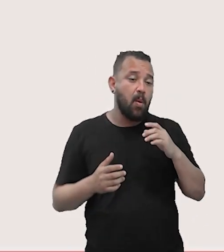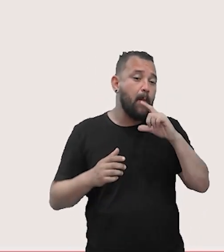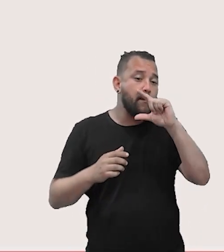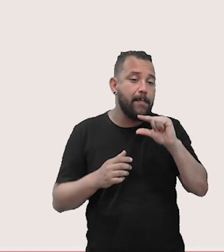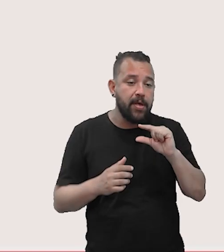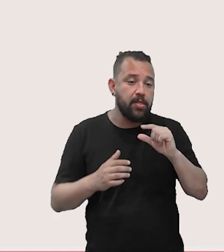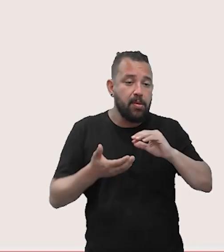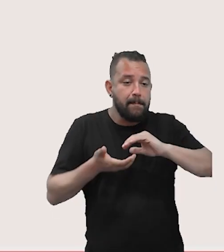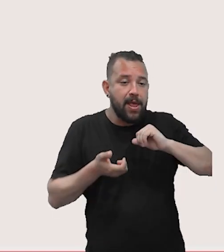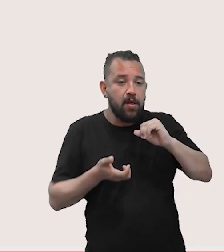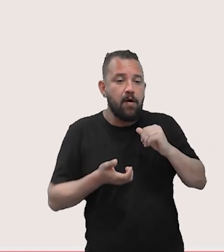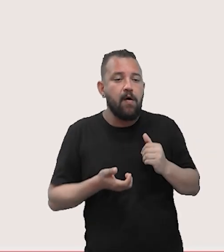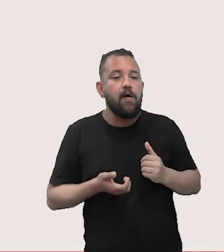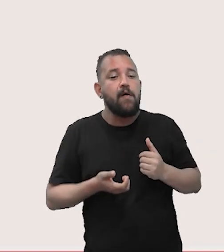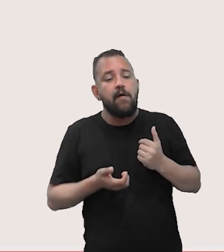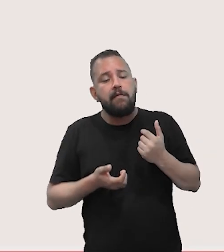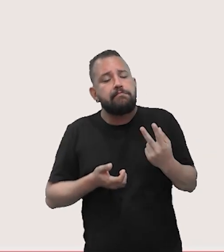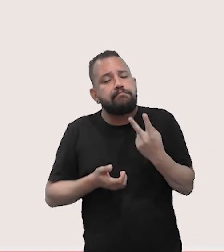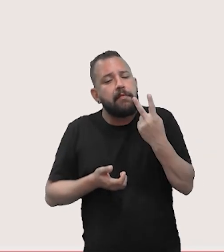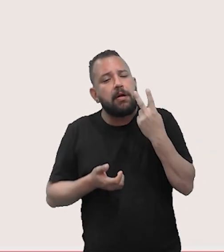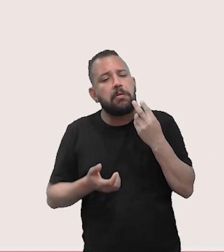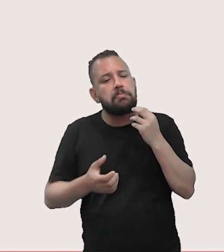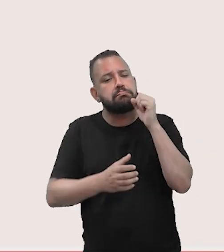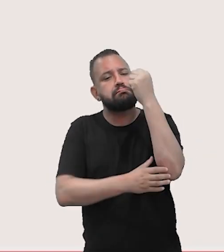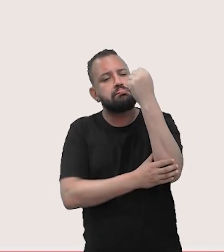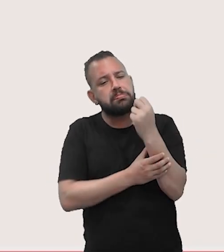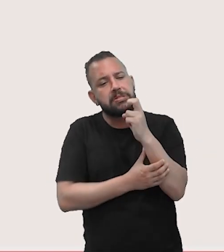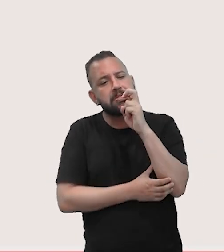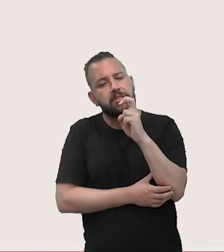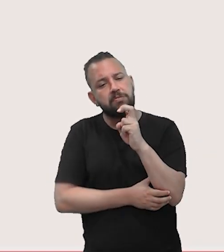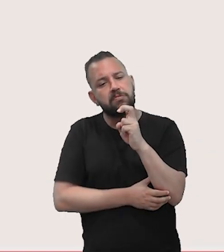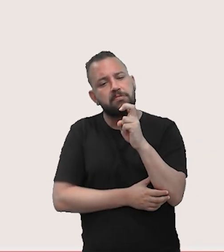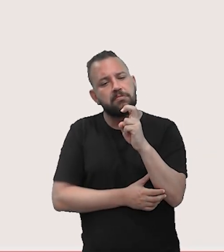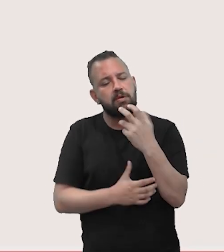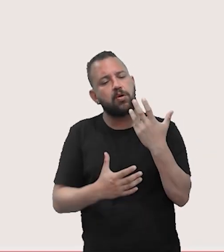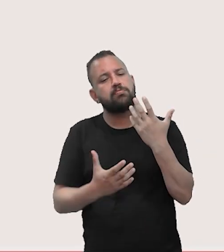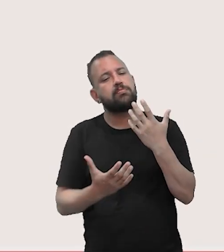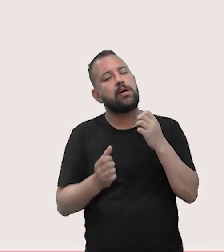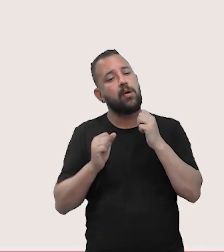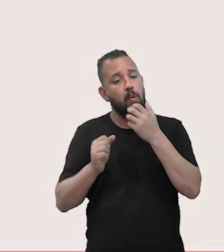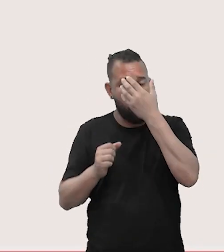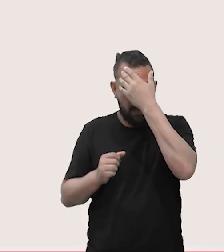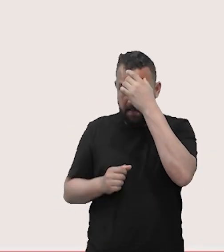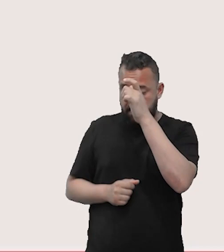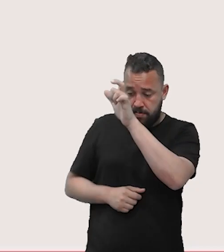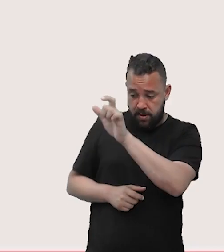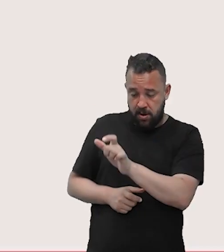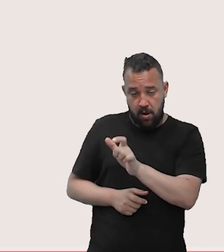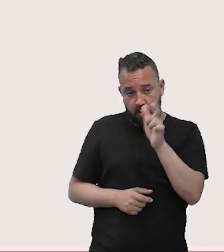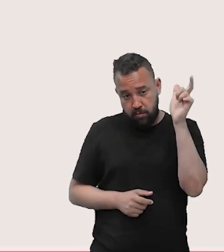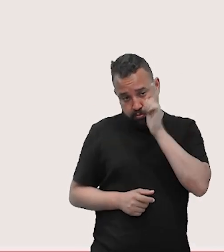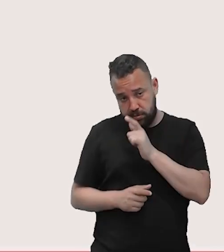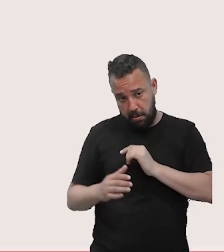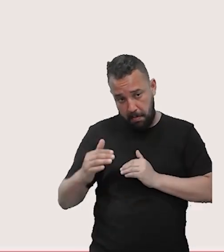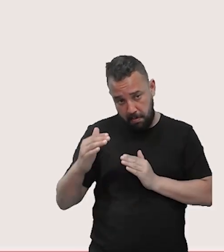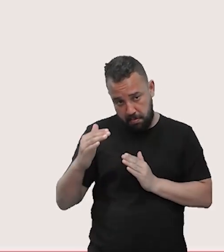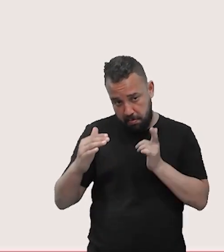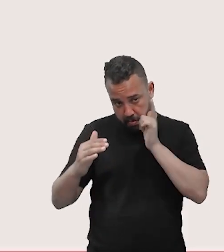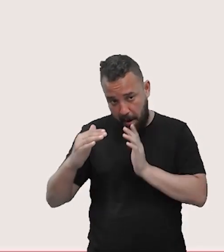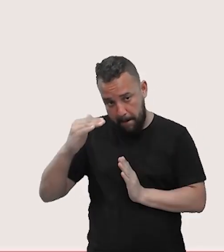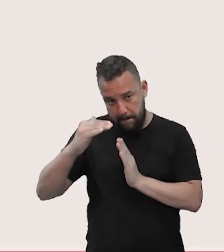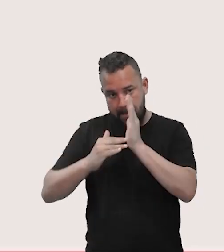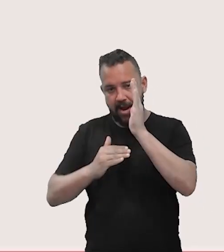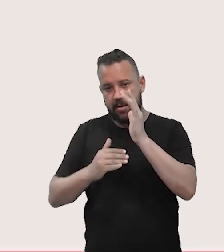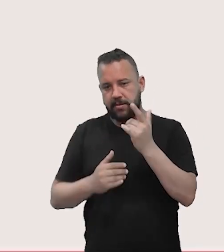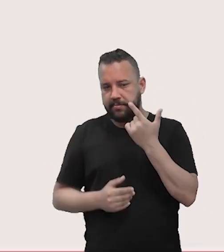desse número de pontos feitos no quinto jogos para que o jogador fique com o recorde batido igual ao anterior. Olha a